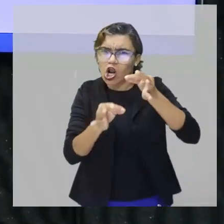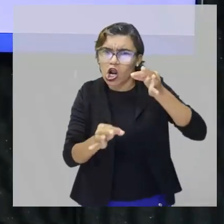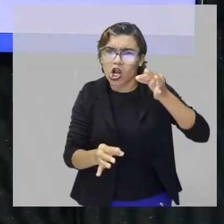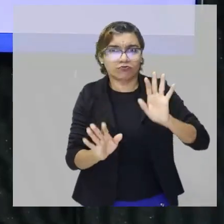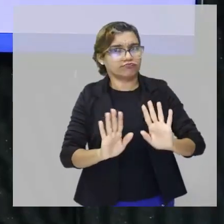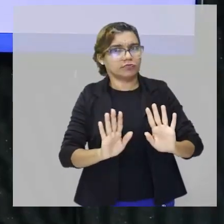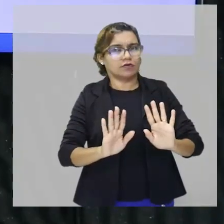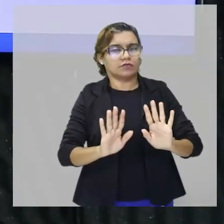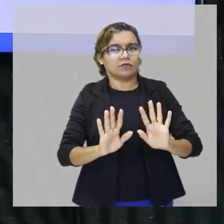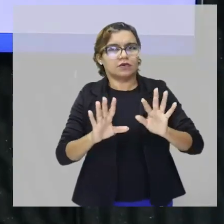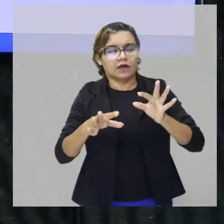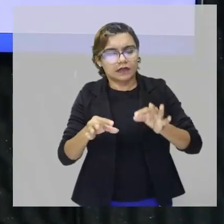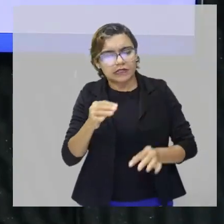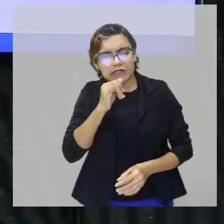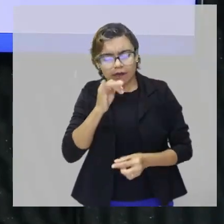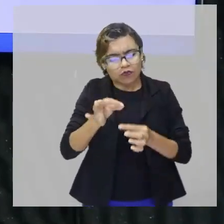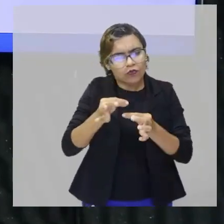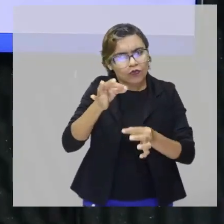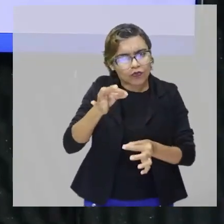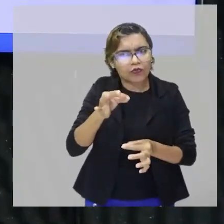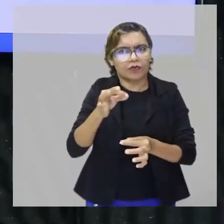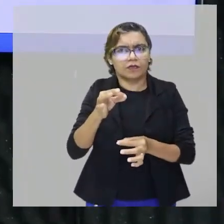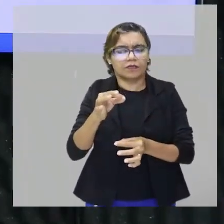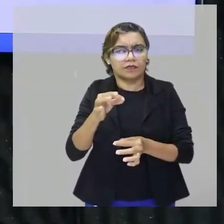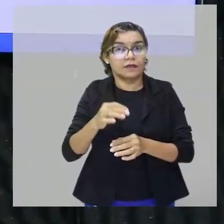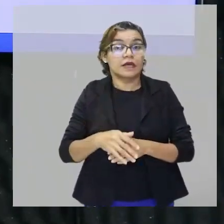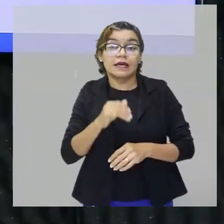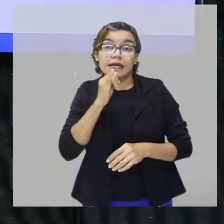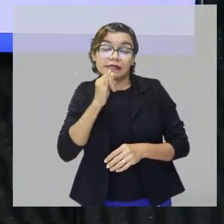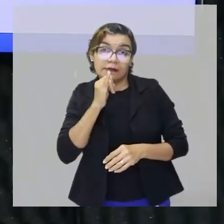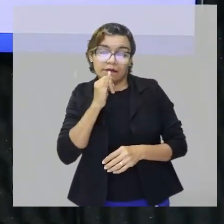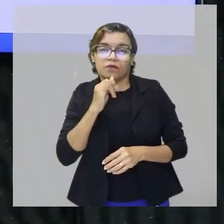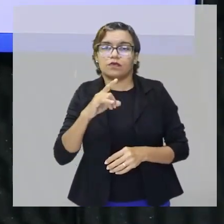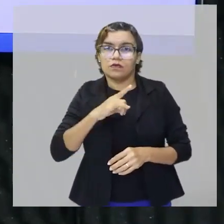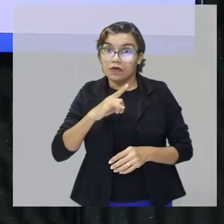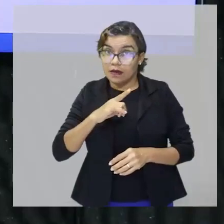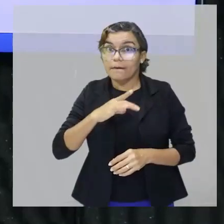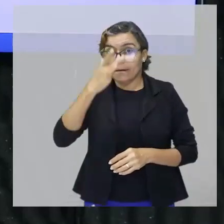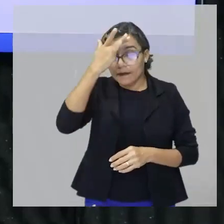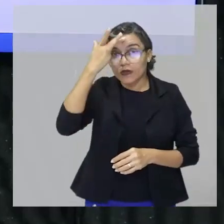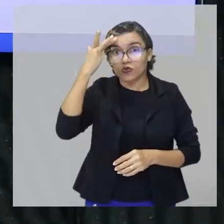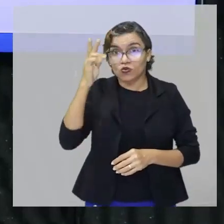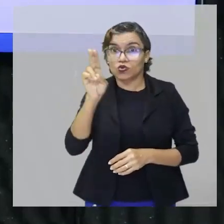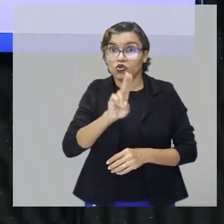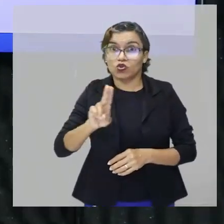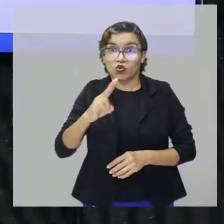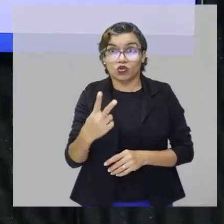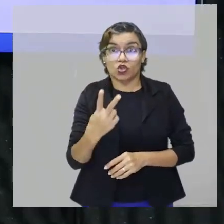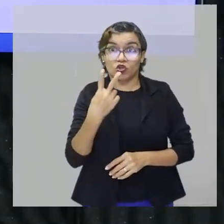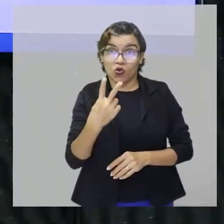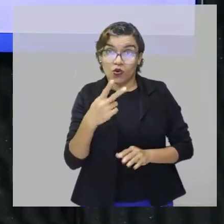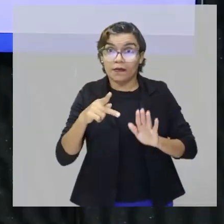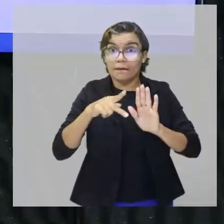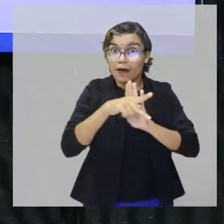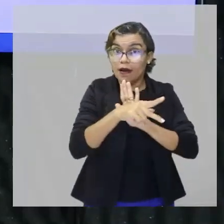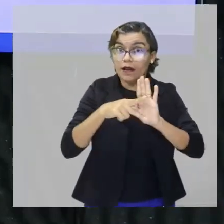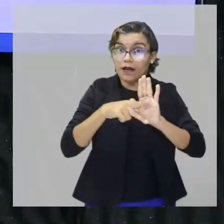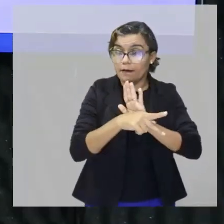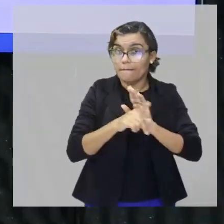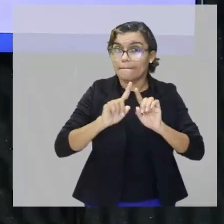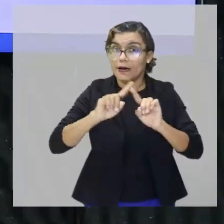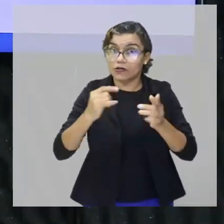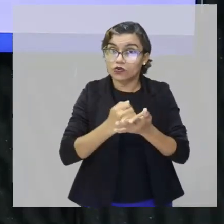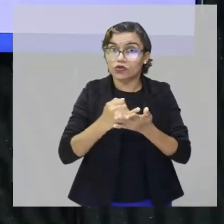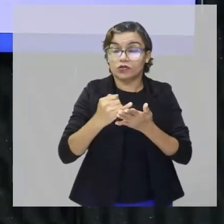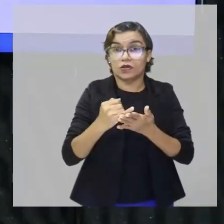existem pessoas que fazem a introdução em 2 parágrafos, não é muito comum. O mais recomendado mesmo é que a introdução ela fique em um